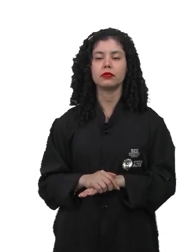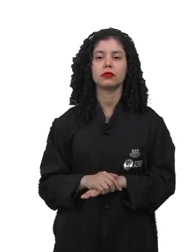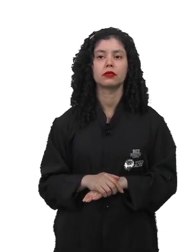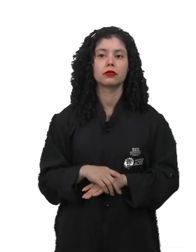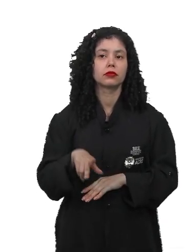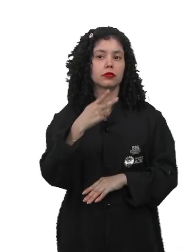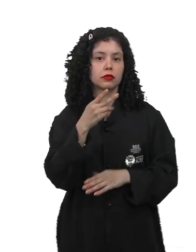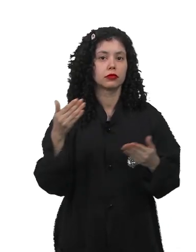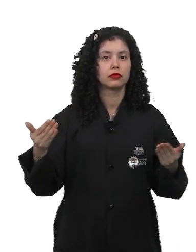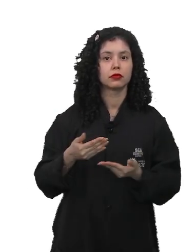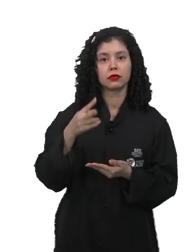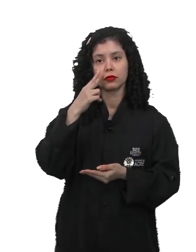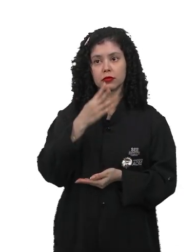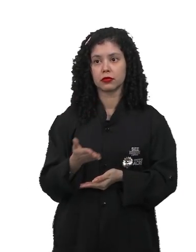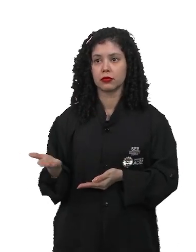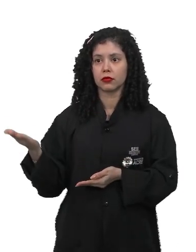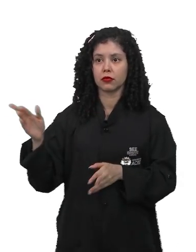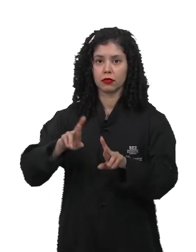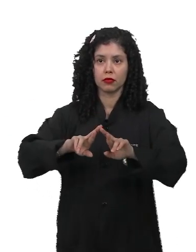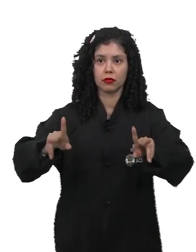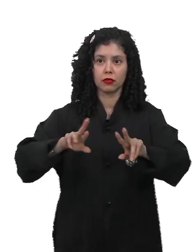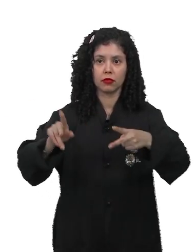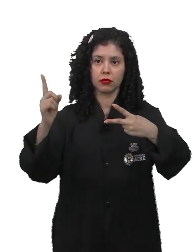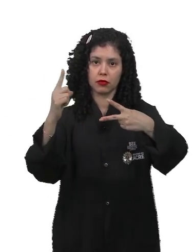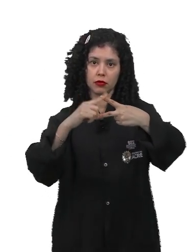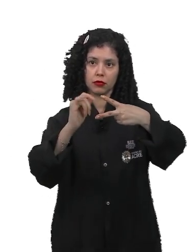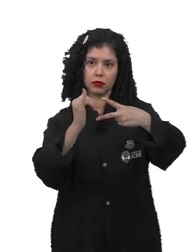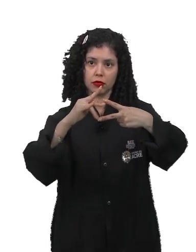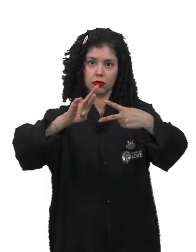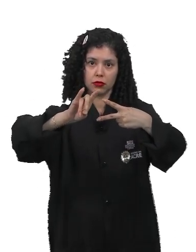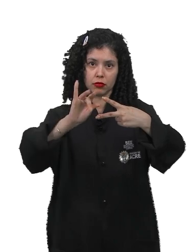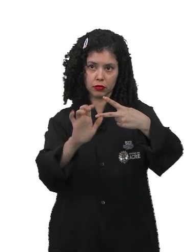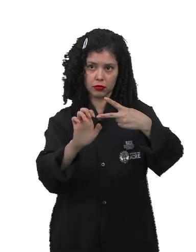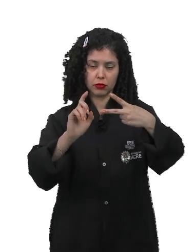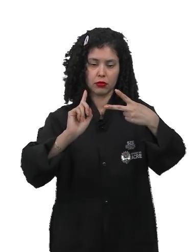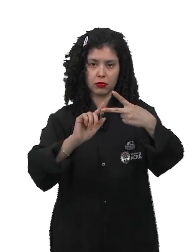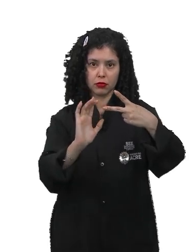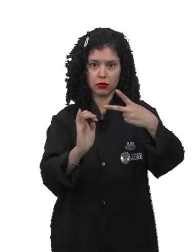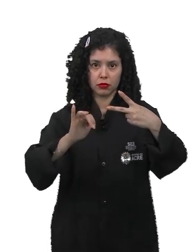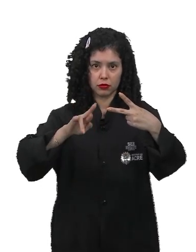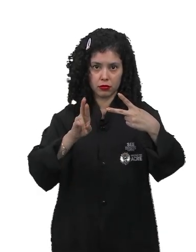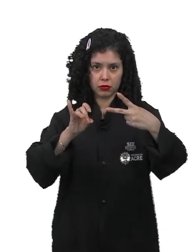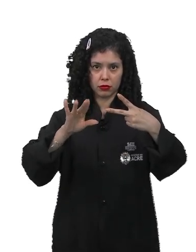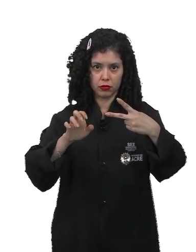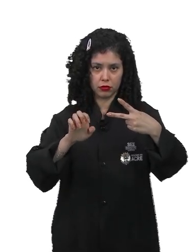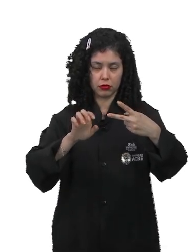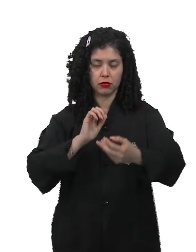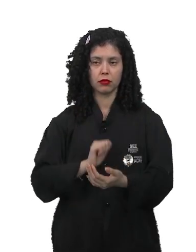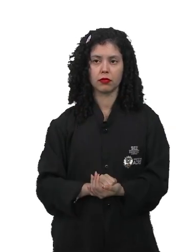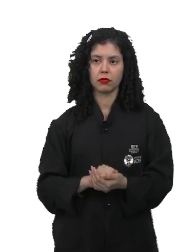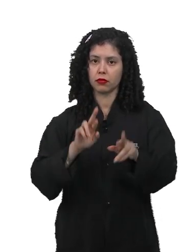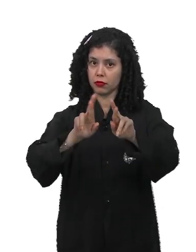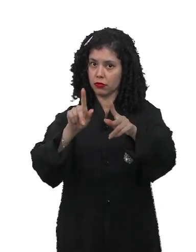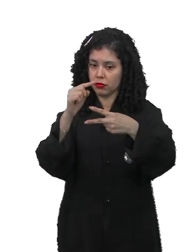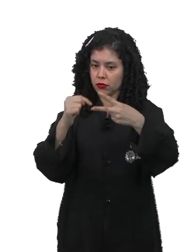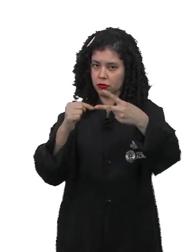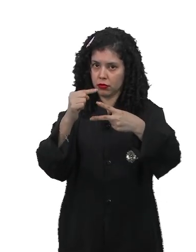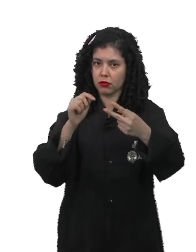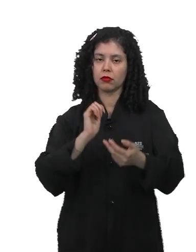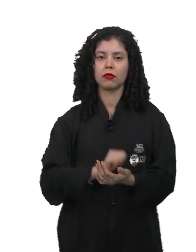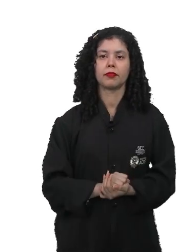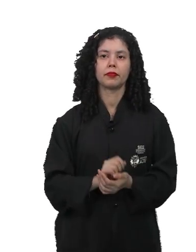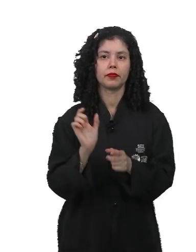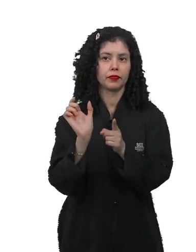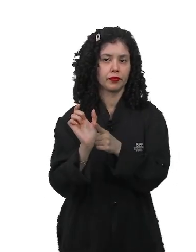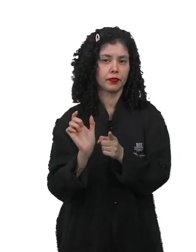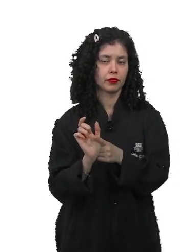nós vamos ver agora qual é a diferença entre a igualdade e a equidade. Existe essa diferença entre essas